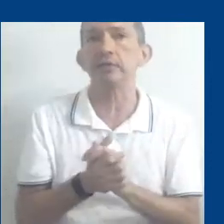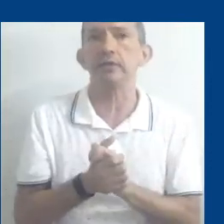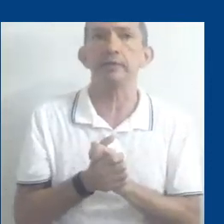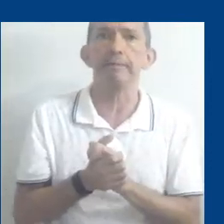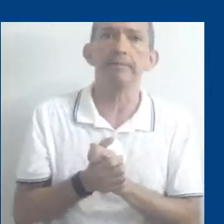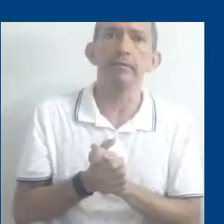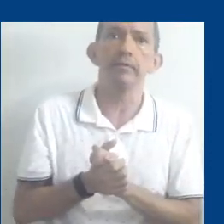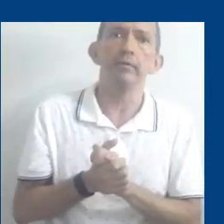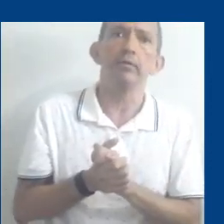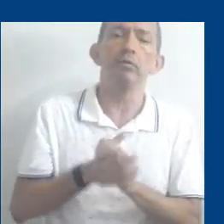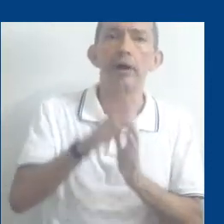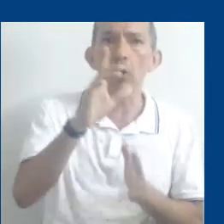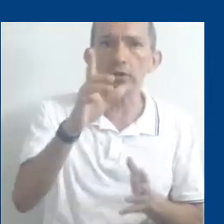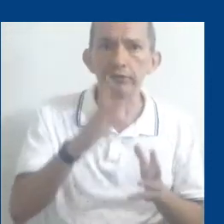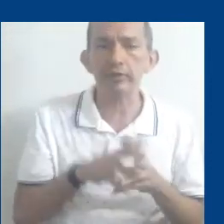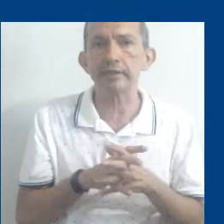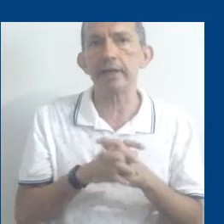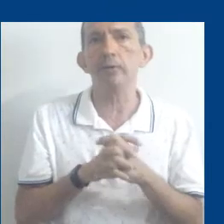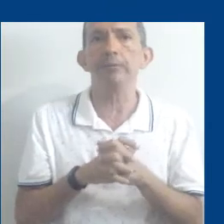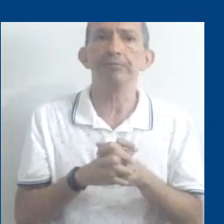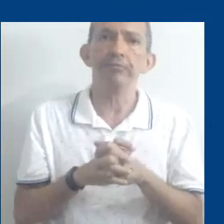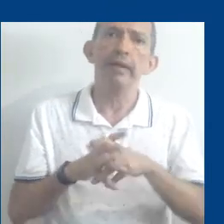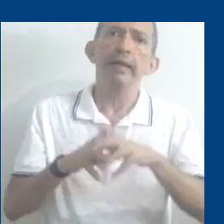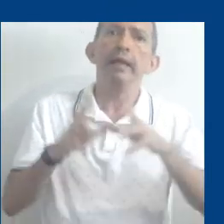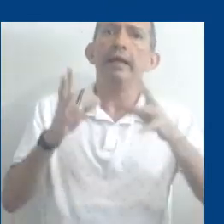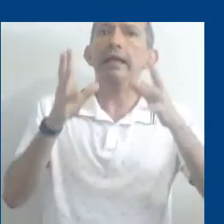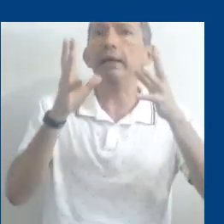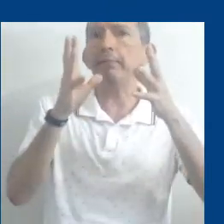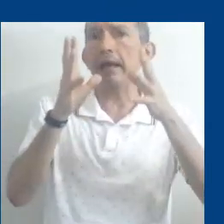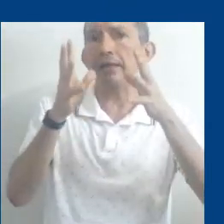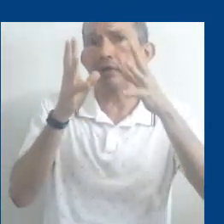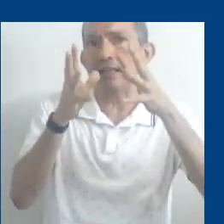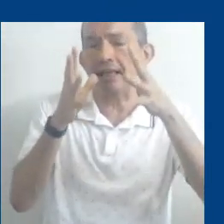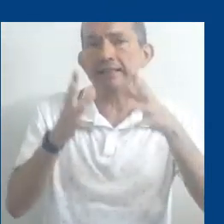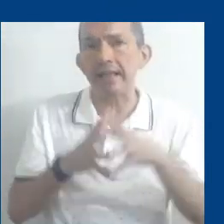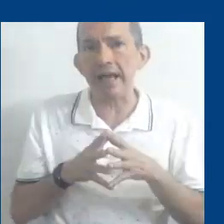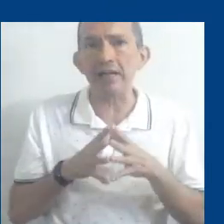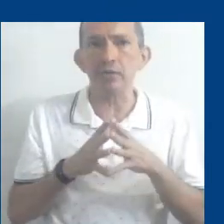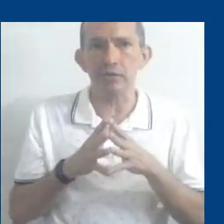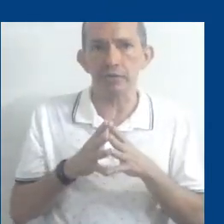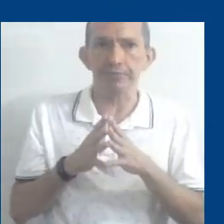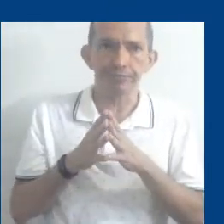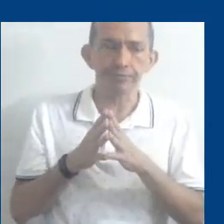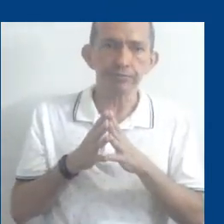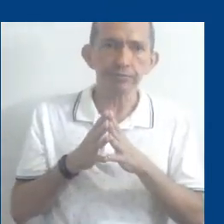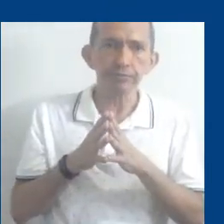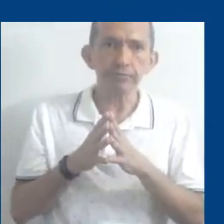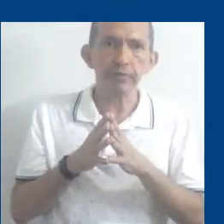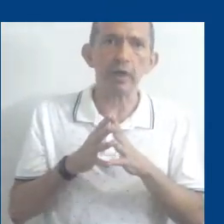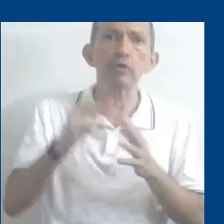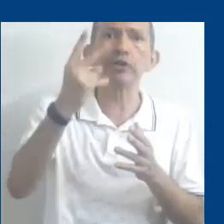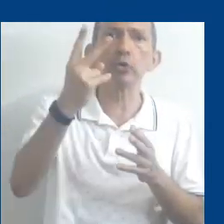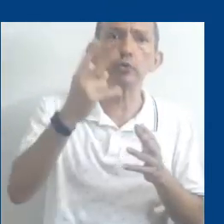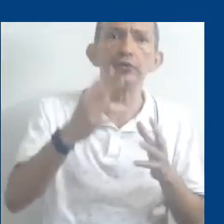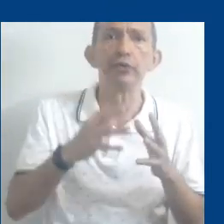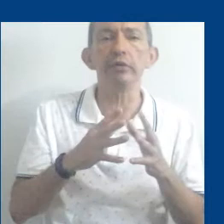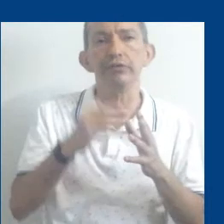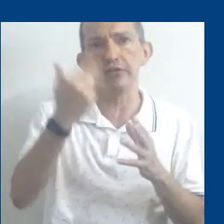várias funções. Uma outra função, lembra lá dos celenterados, que é